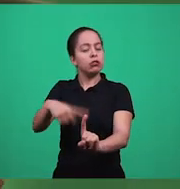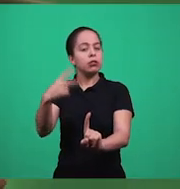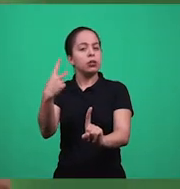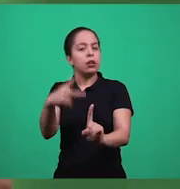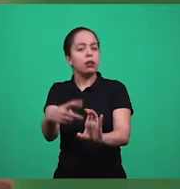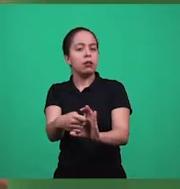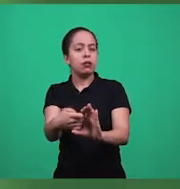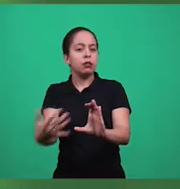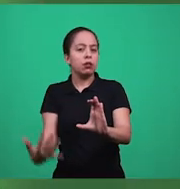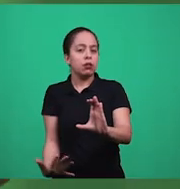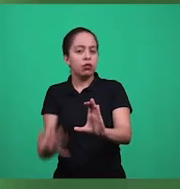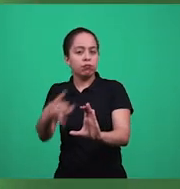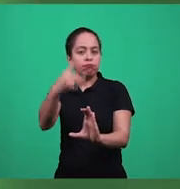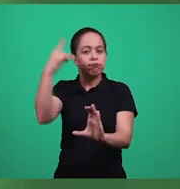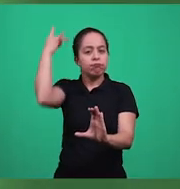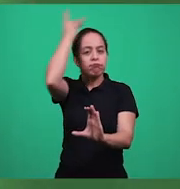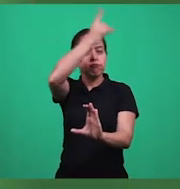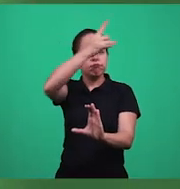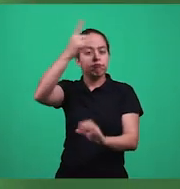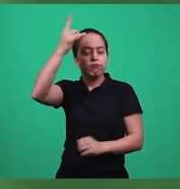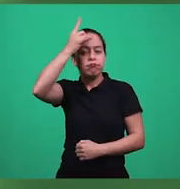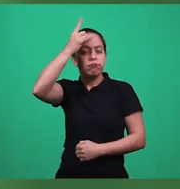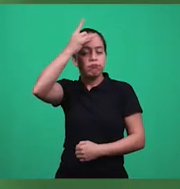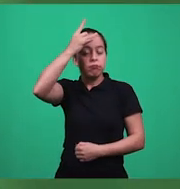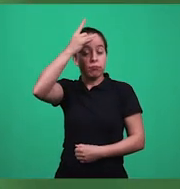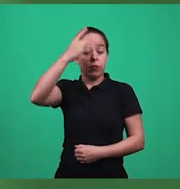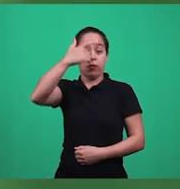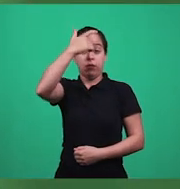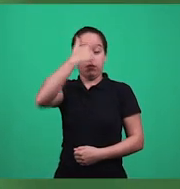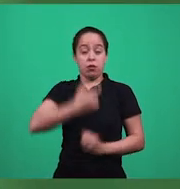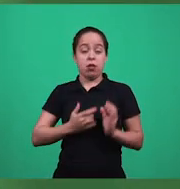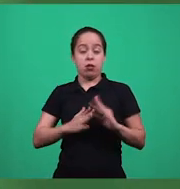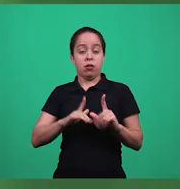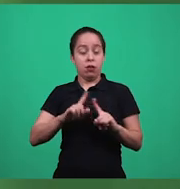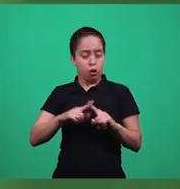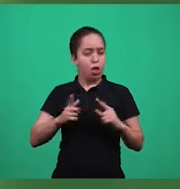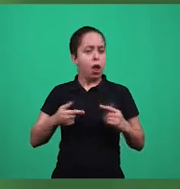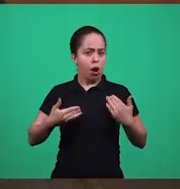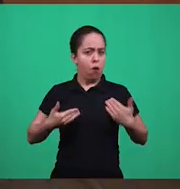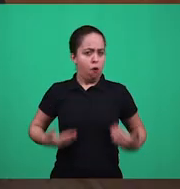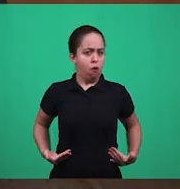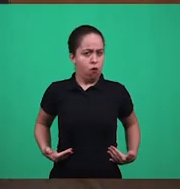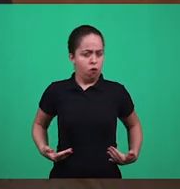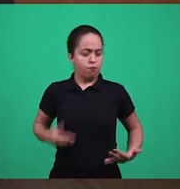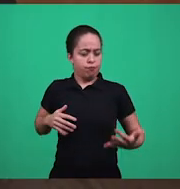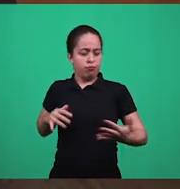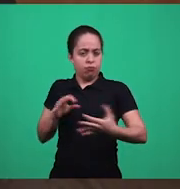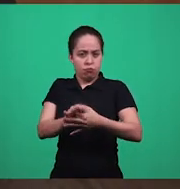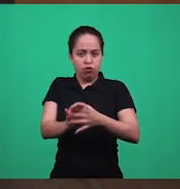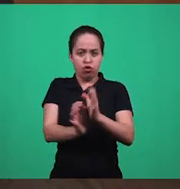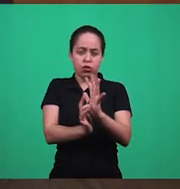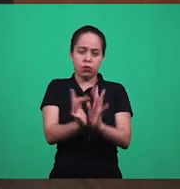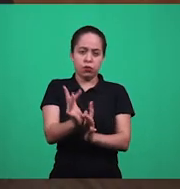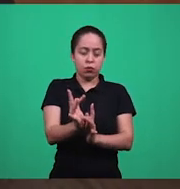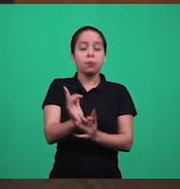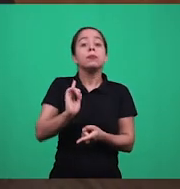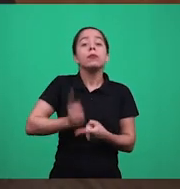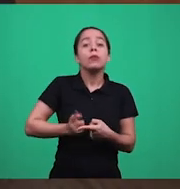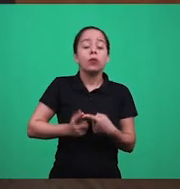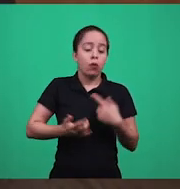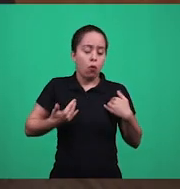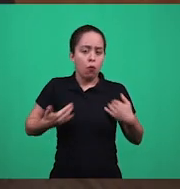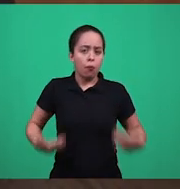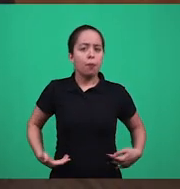aspecto espiritual da igreja como corpo de Cristo. Porque este